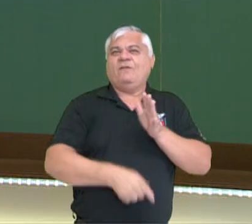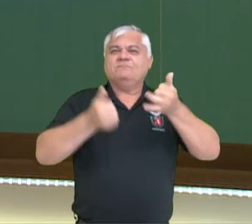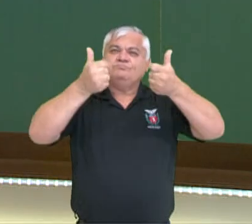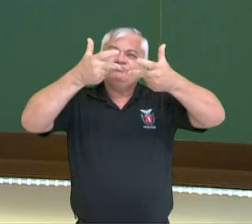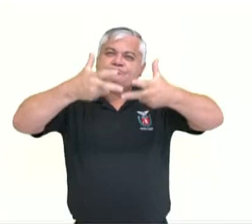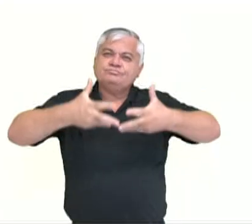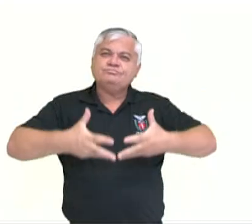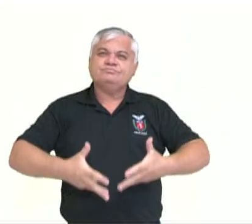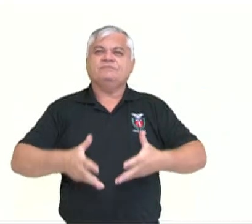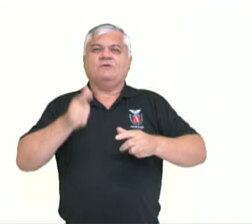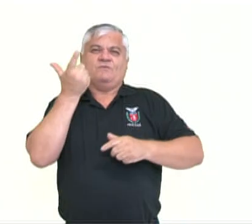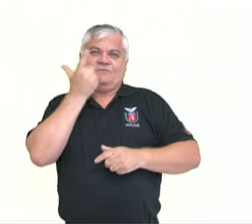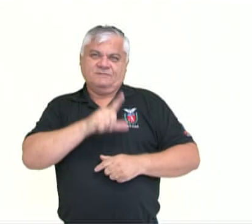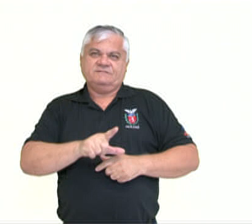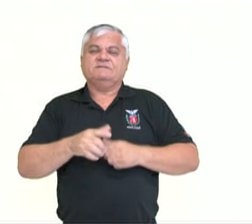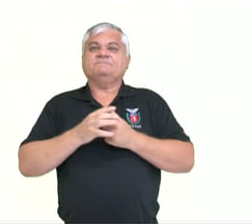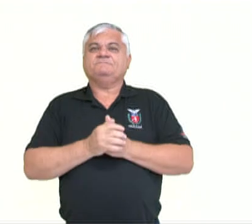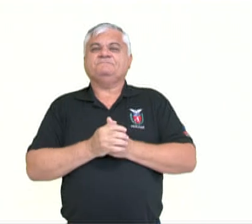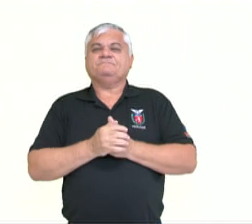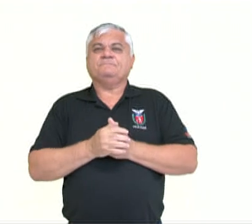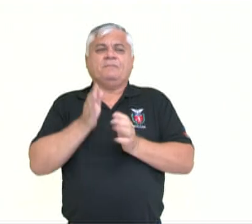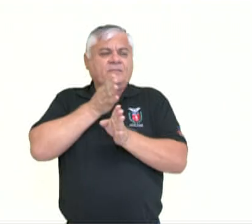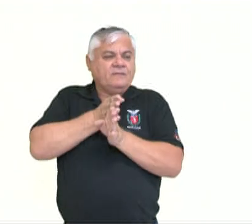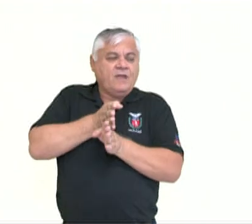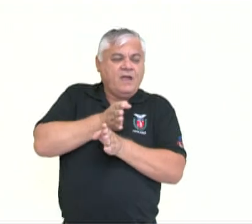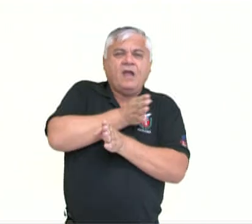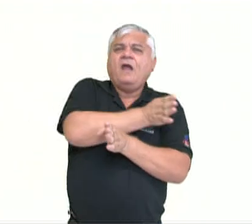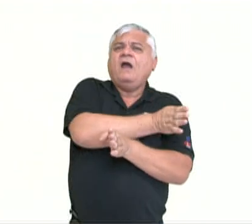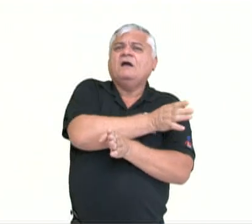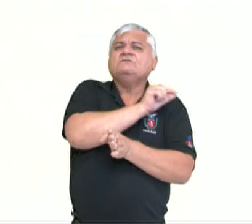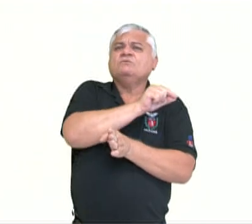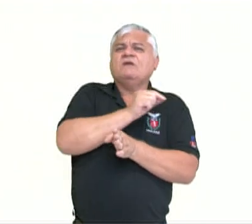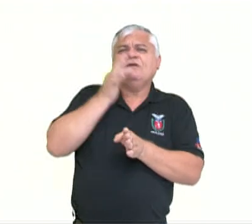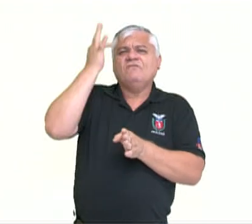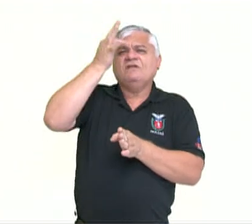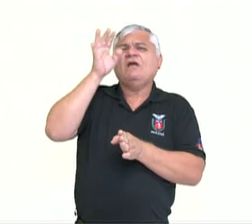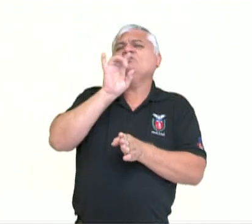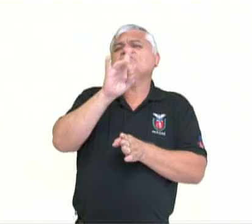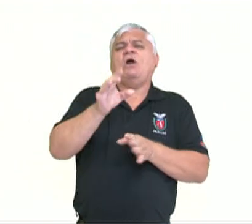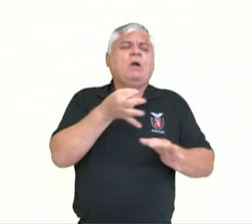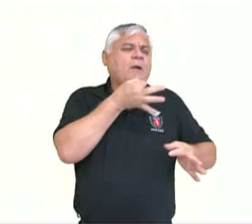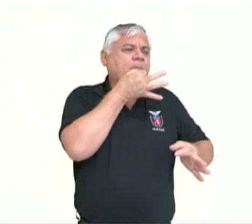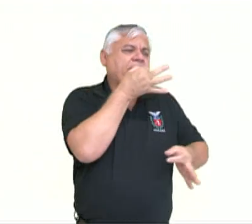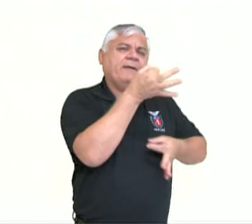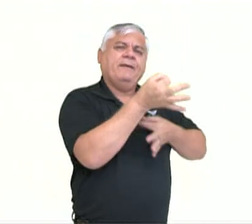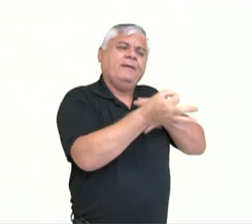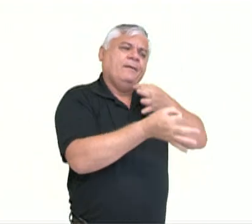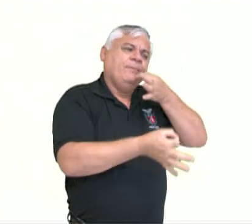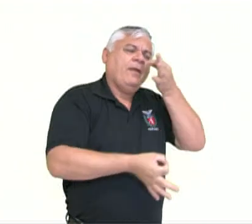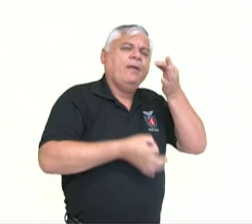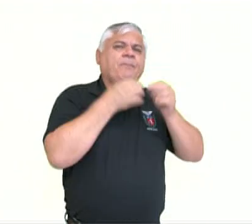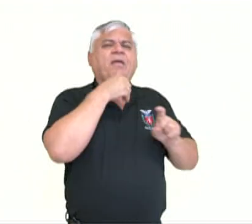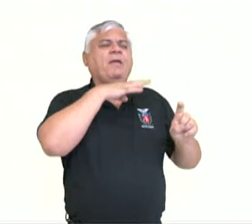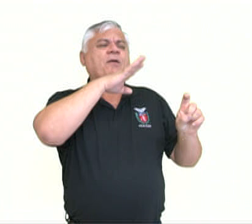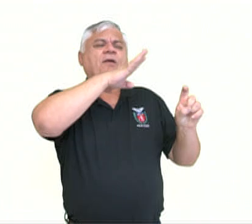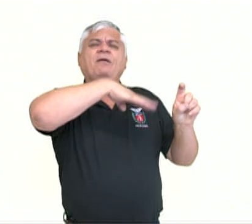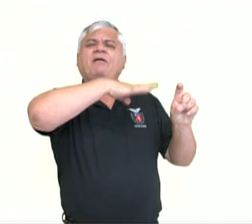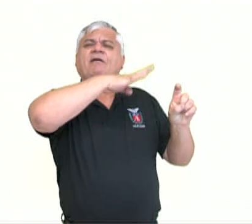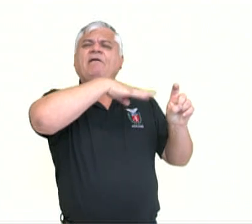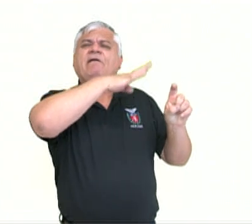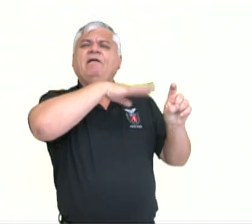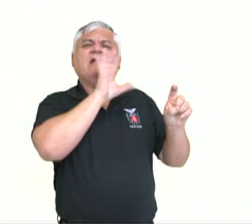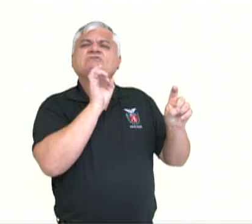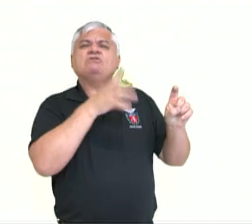da filosofia, o que a gente tinha eram opiniões, né? Ou seja, os mitos, eles